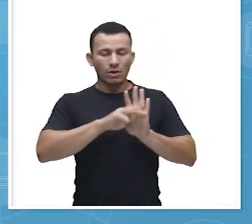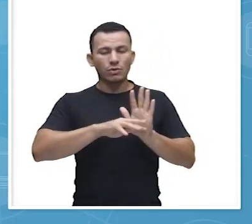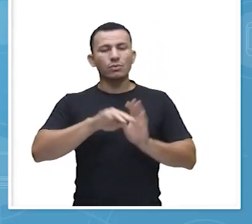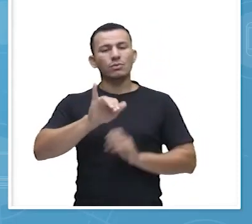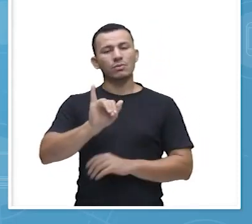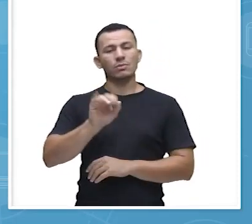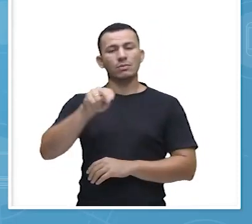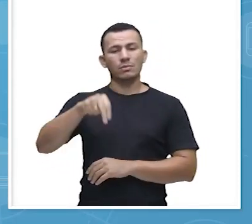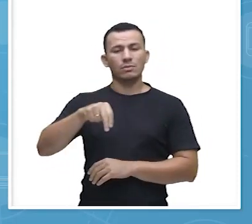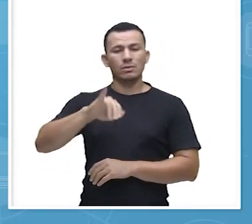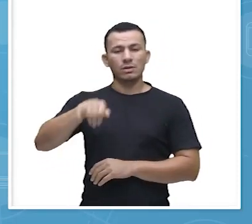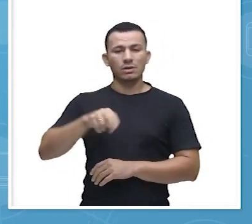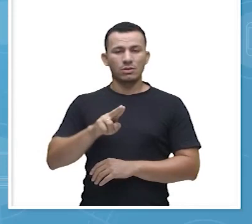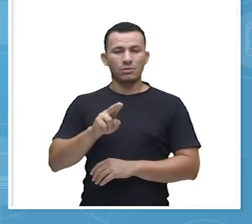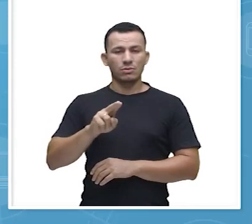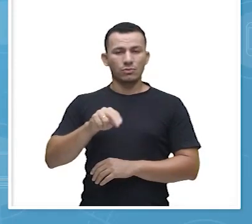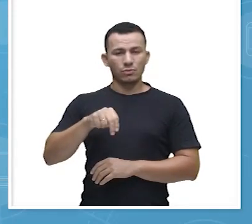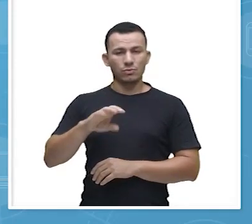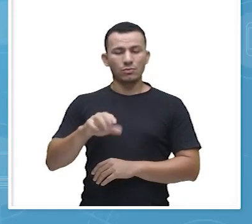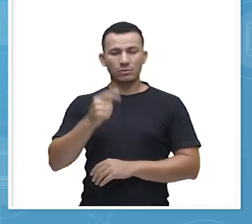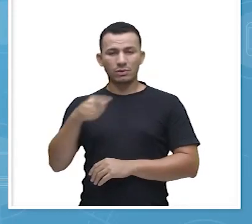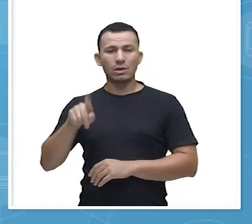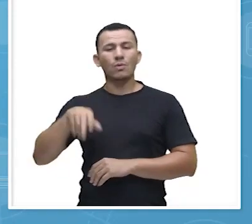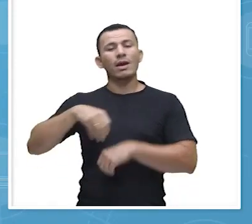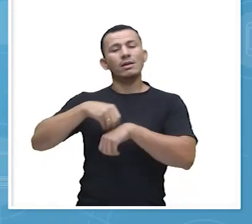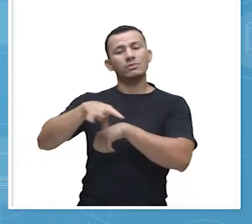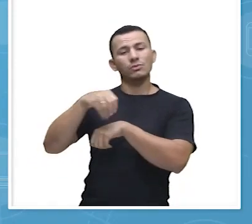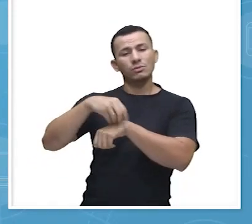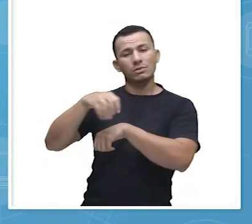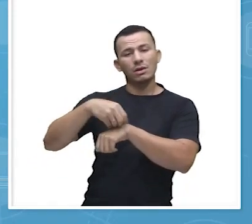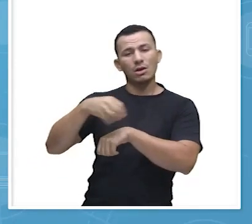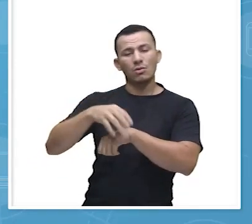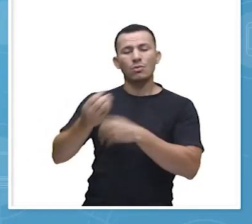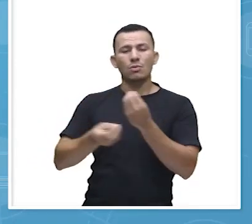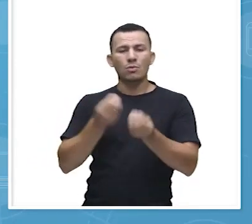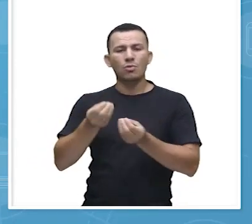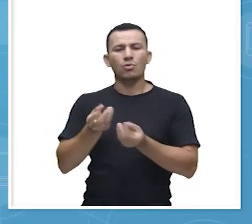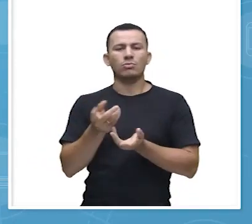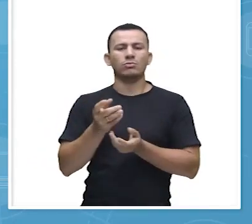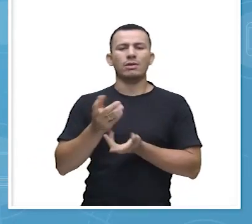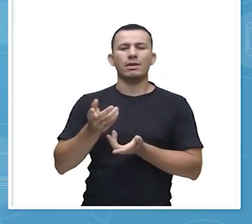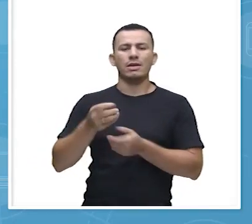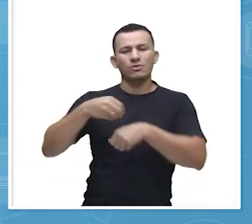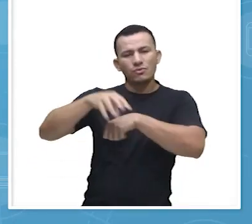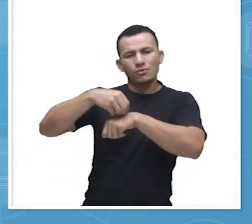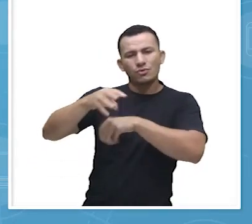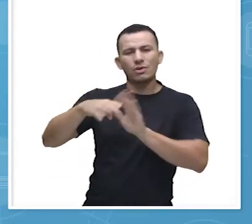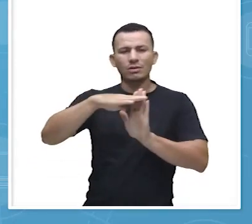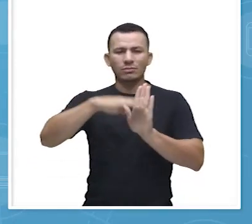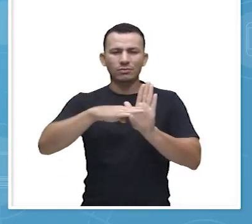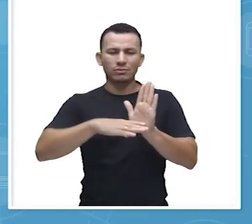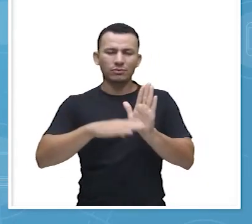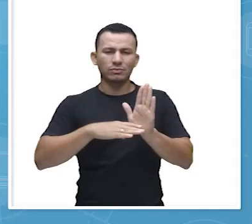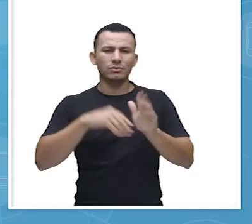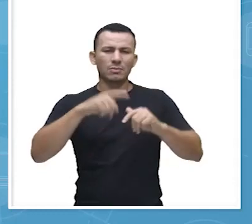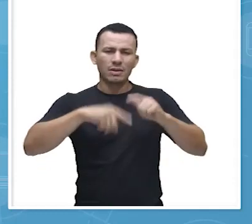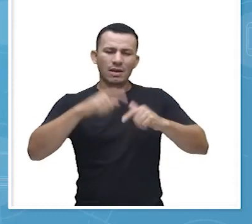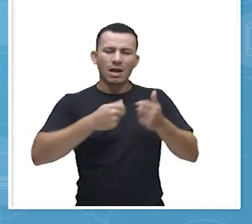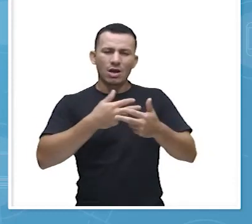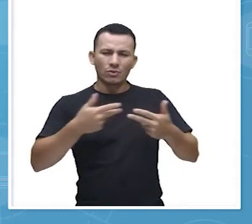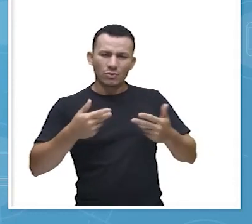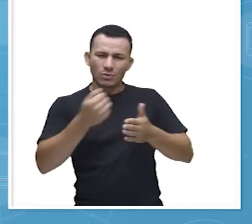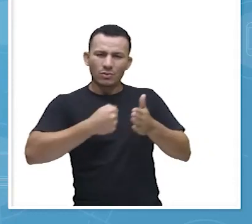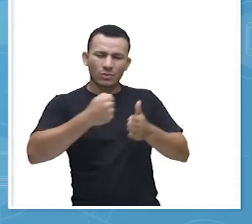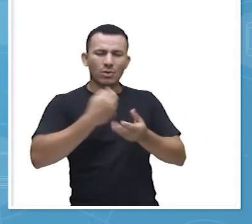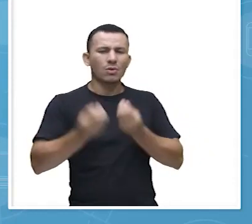textos injuntivos, textos instrucionais. A receita é uma instrução. O manual de instruções me